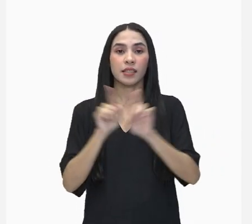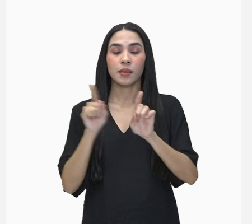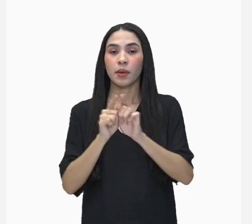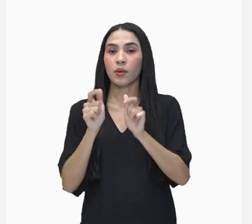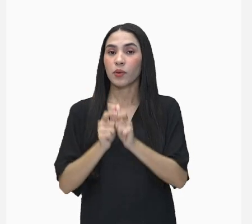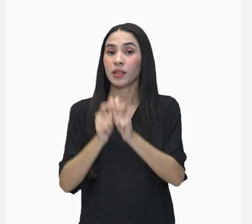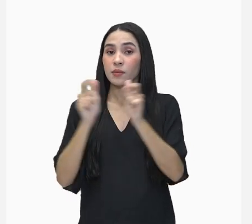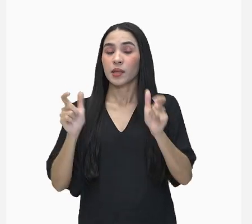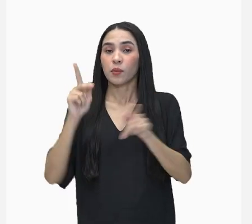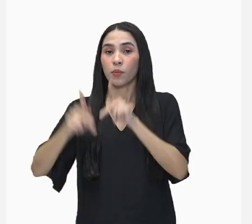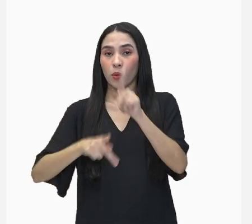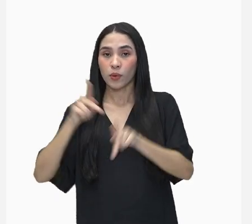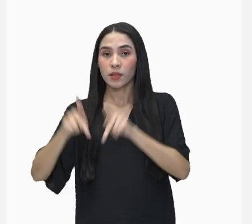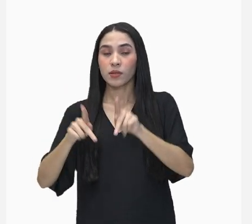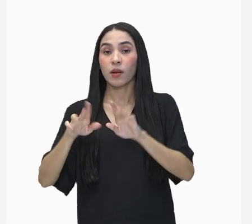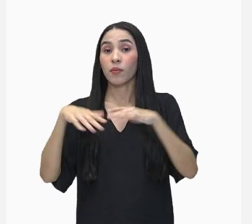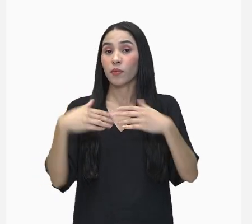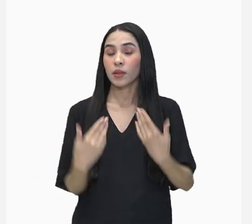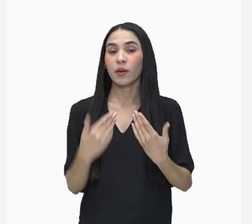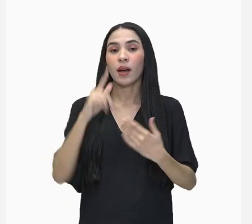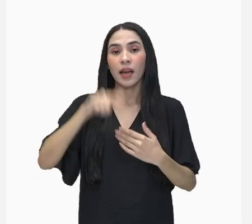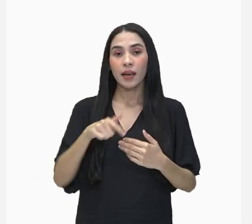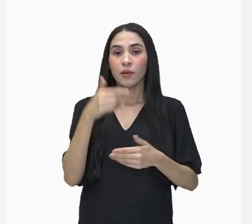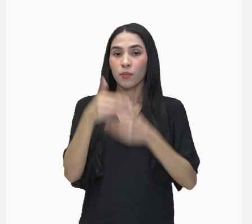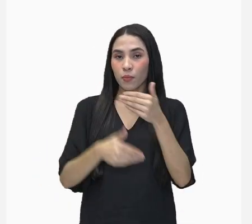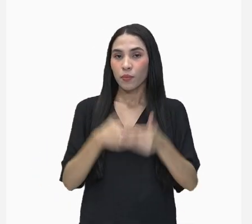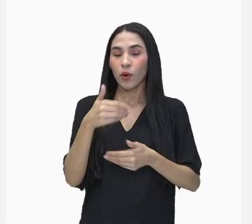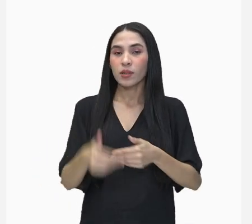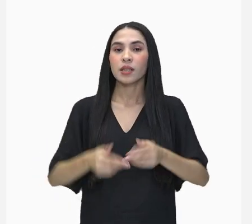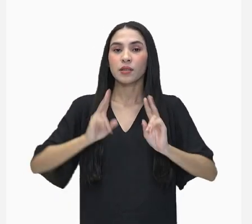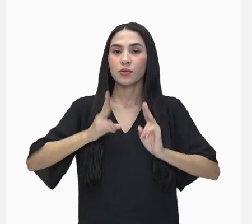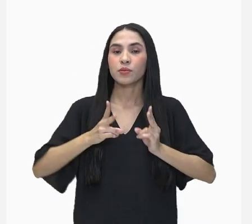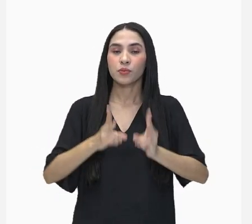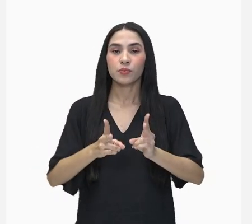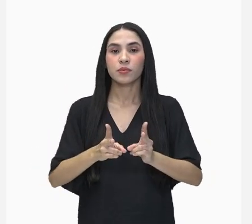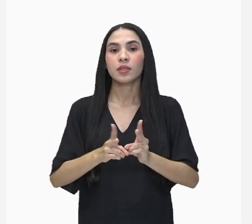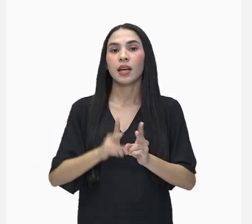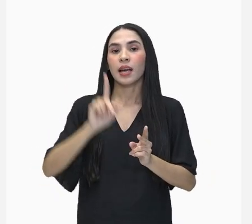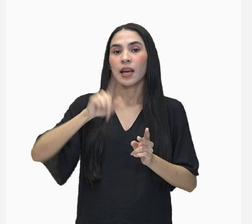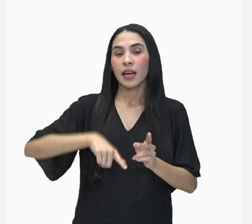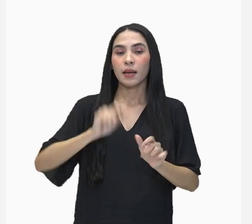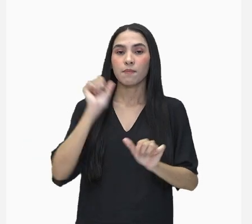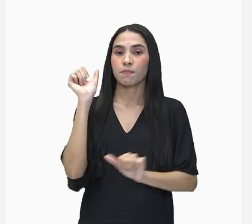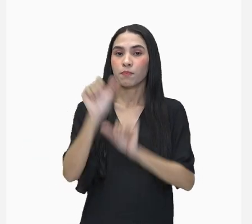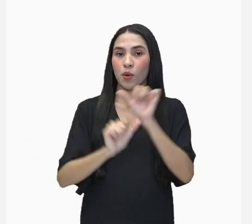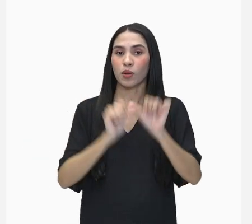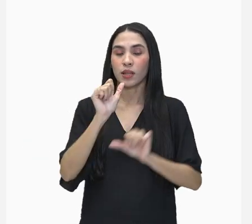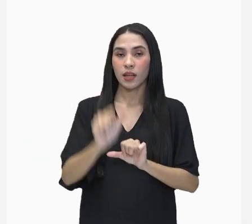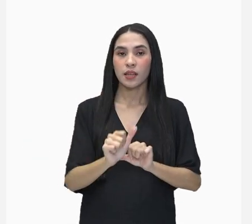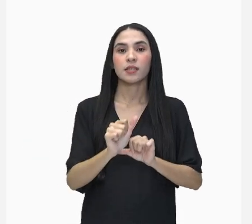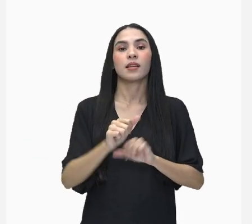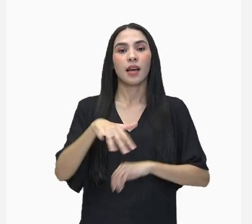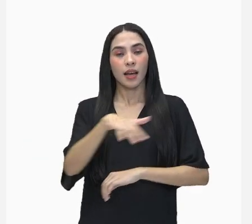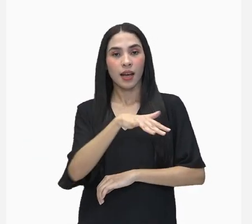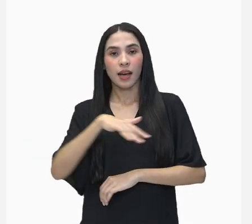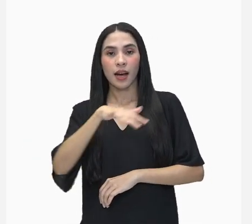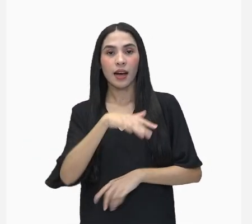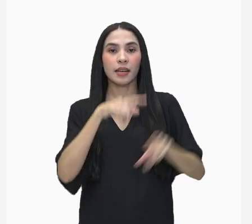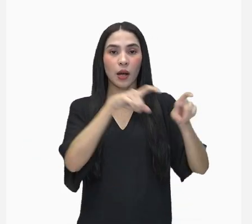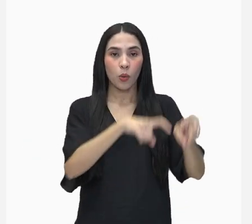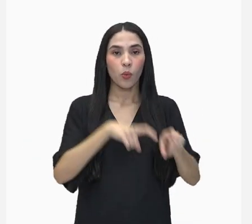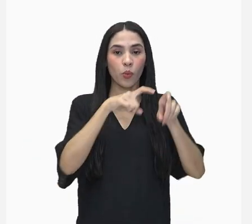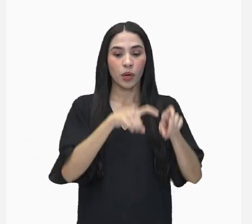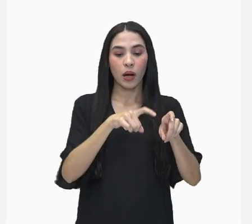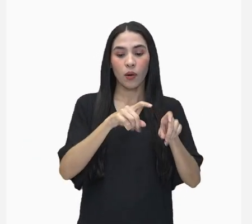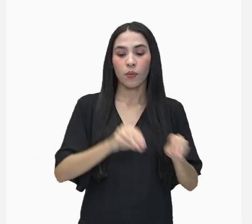urbano. Então, a urbanização ela é um processo contínuo e dinâmico que consiste na transformação das áreas rurais em